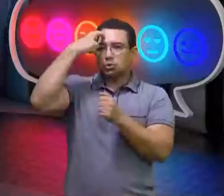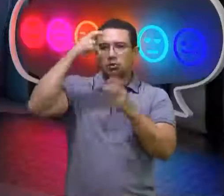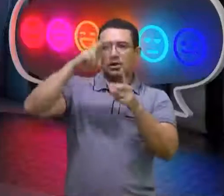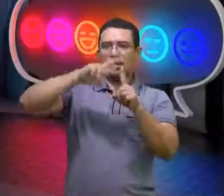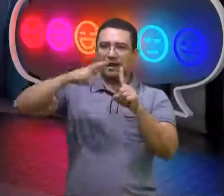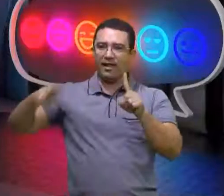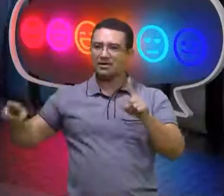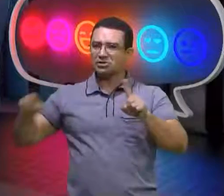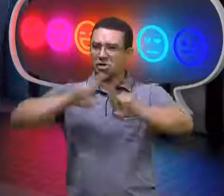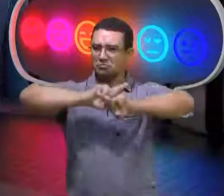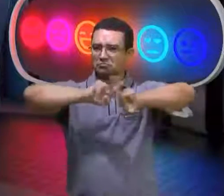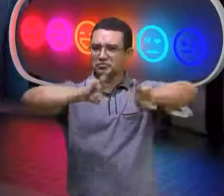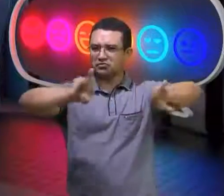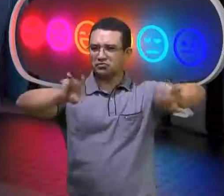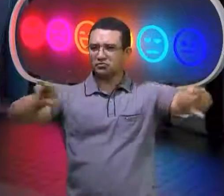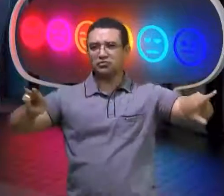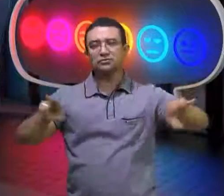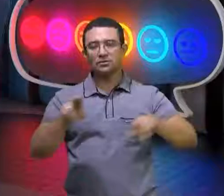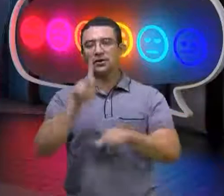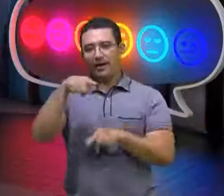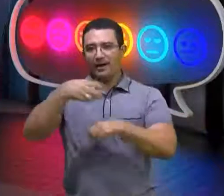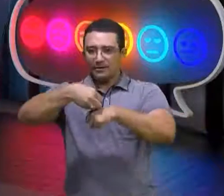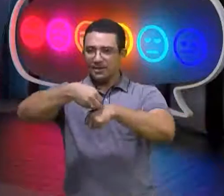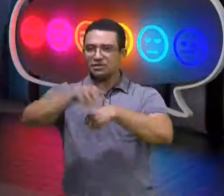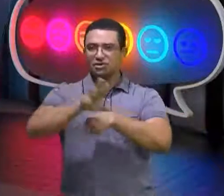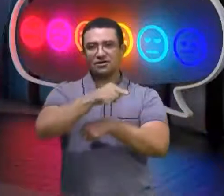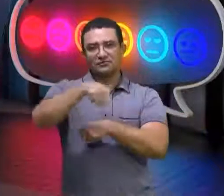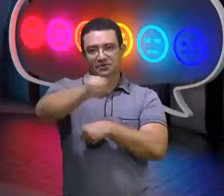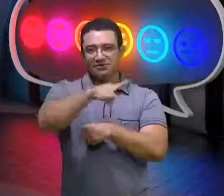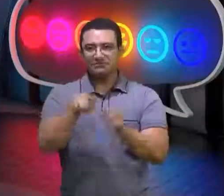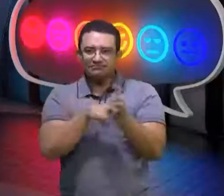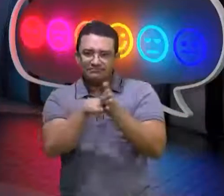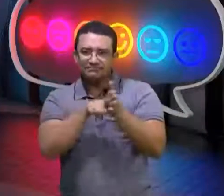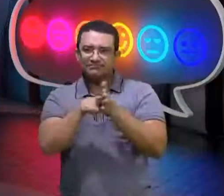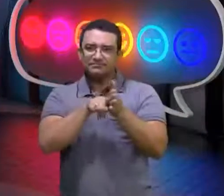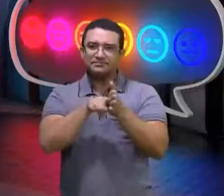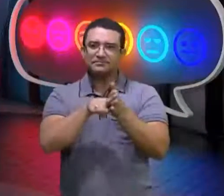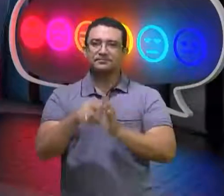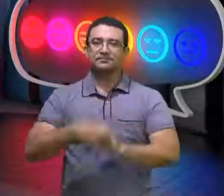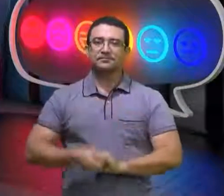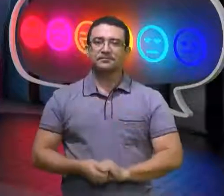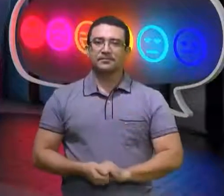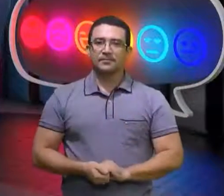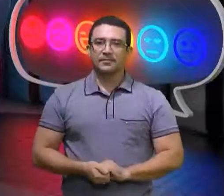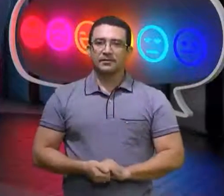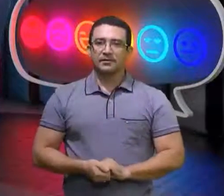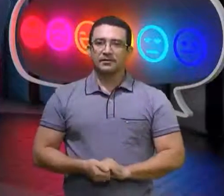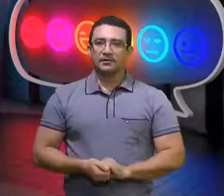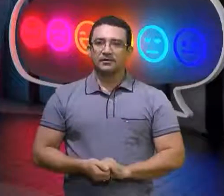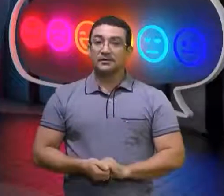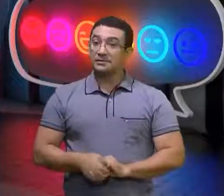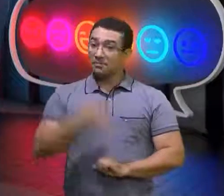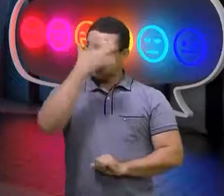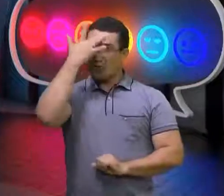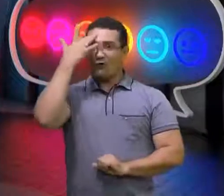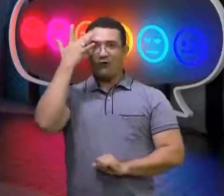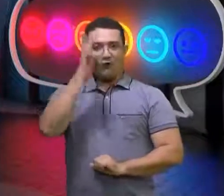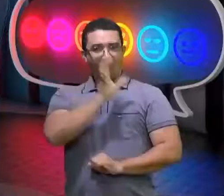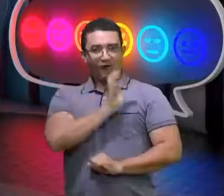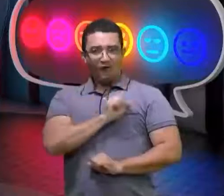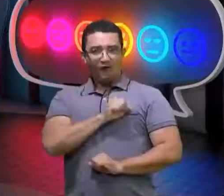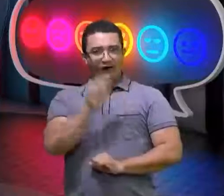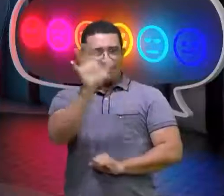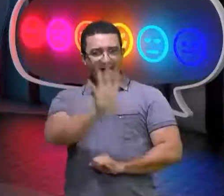diversificadas que a gente encontra aí, fica aí para vocês pesquisarem um pouco mais. E olha só, para quem gosta de um cenário